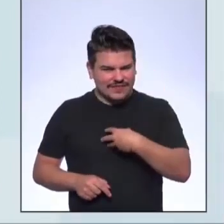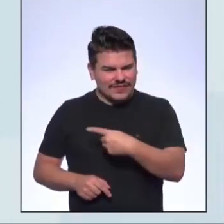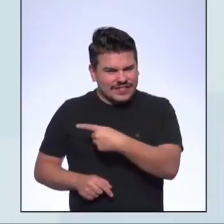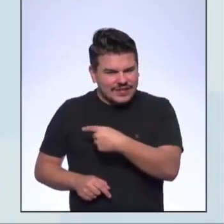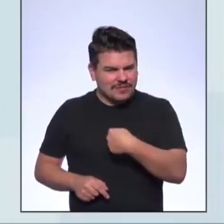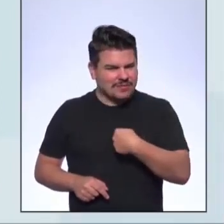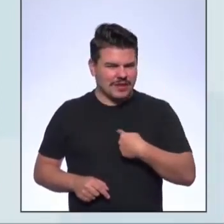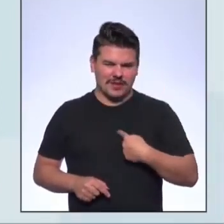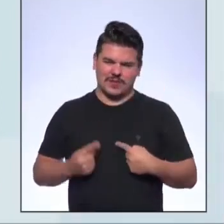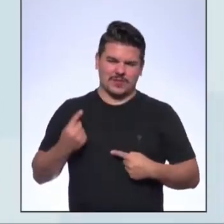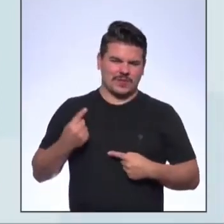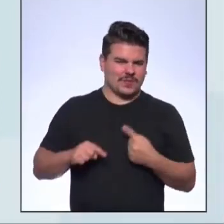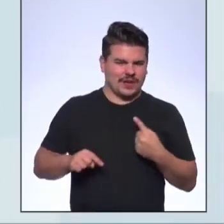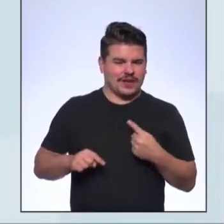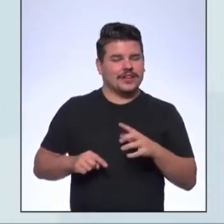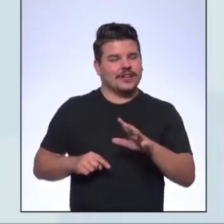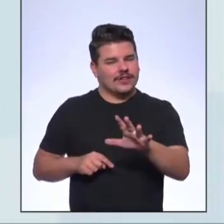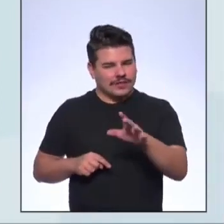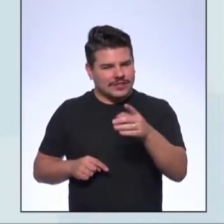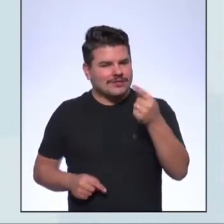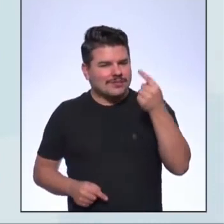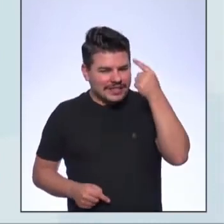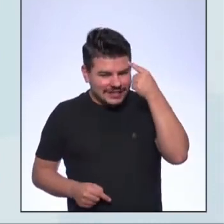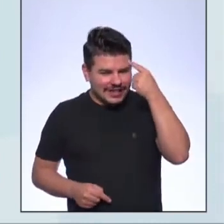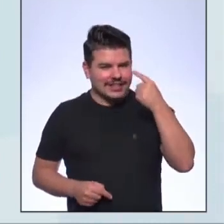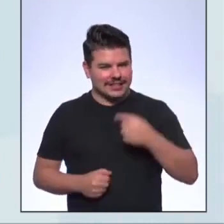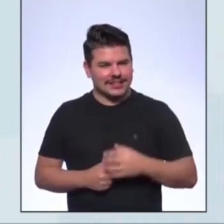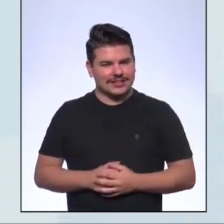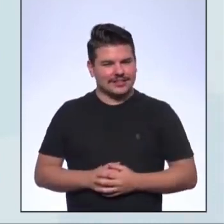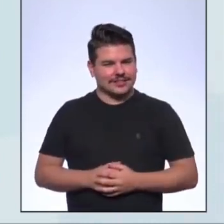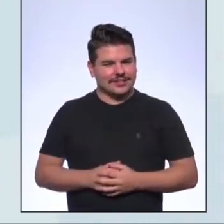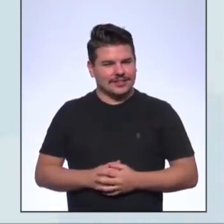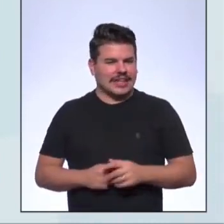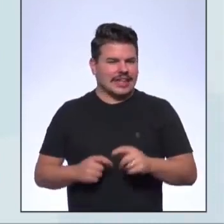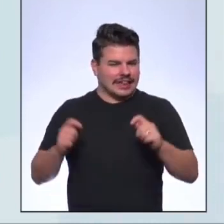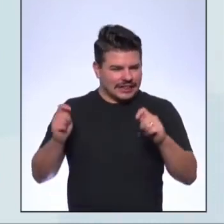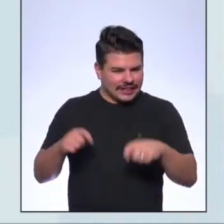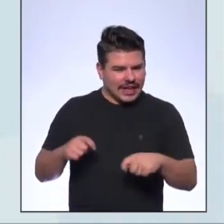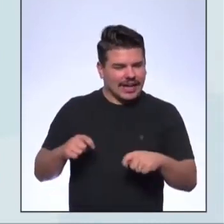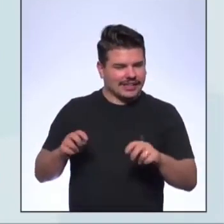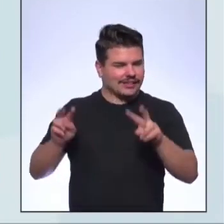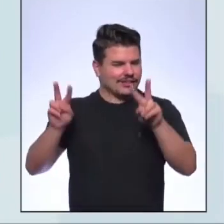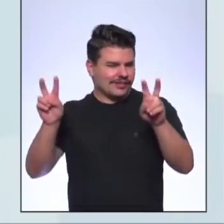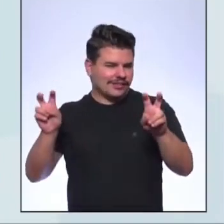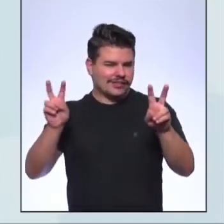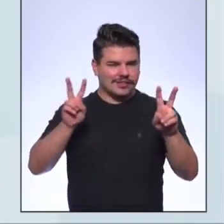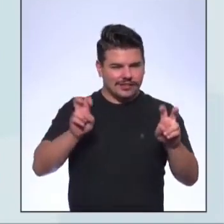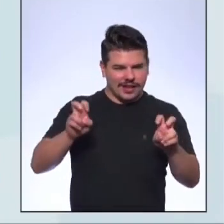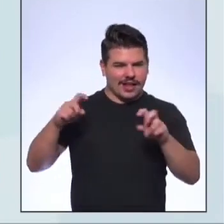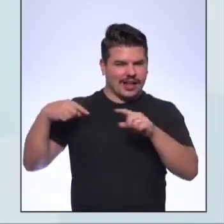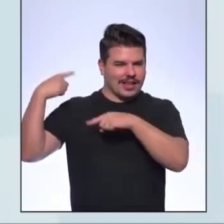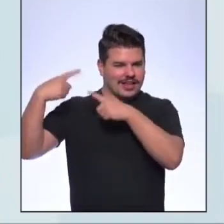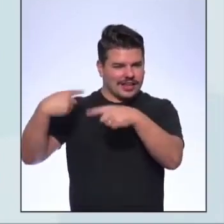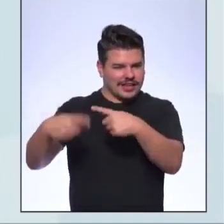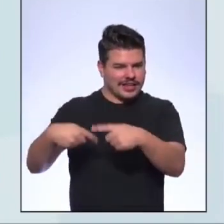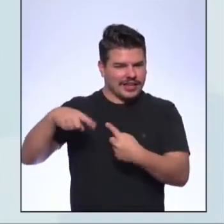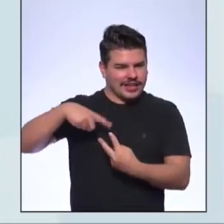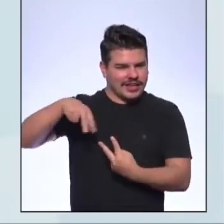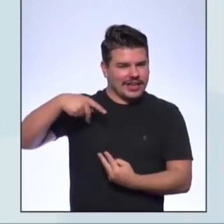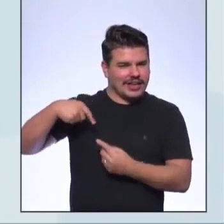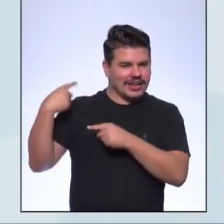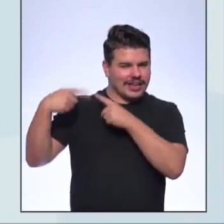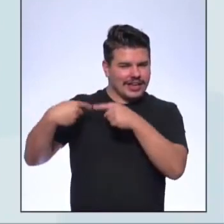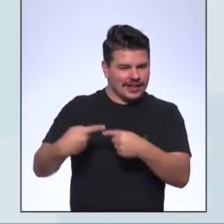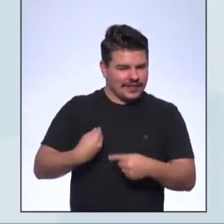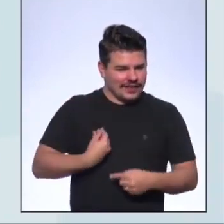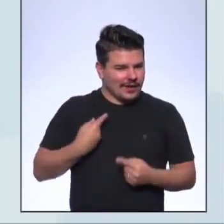que vocês pensem um pouco aí e reflitam. É possível relacionar situações abaixo com a hereditariedade? 2 minutinhos para